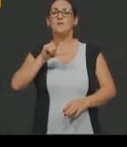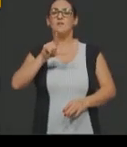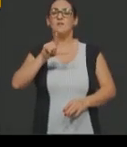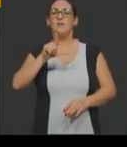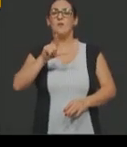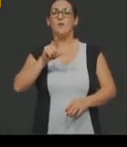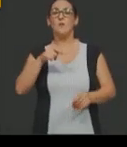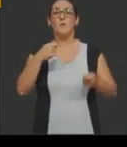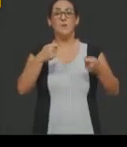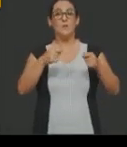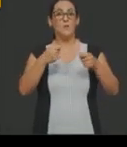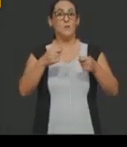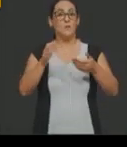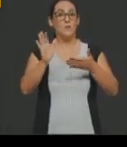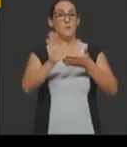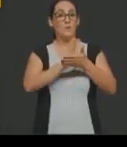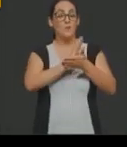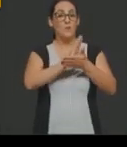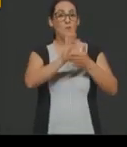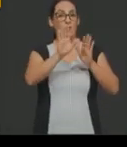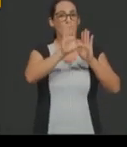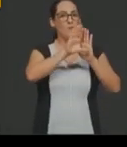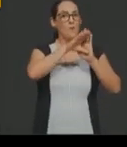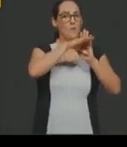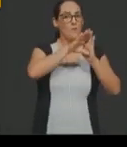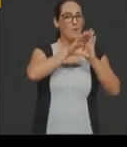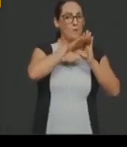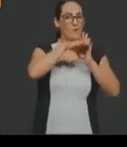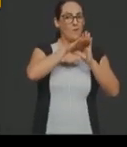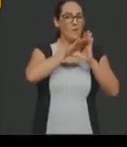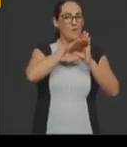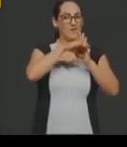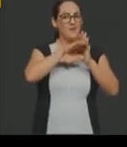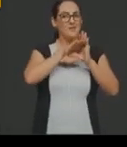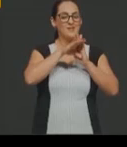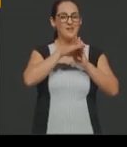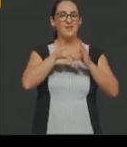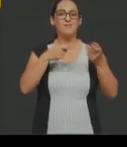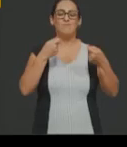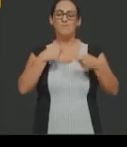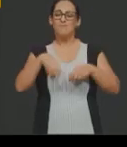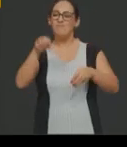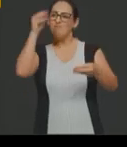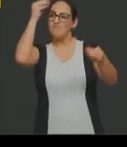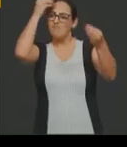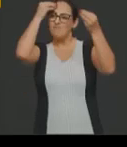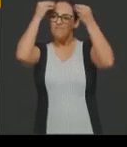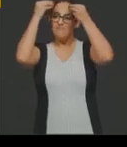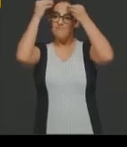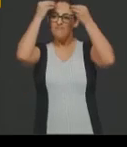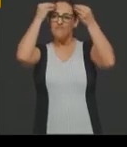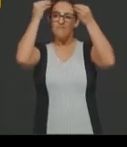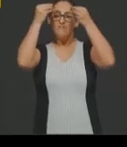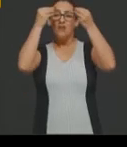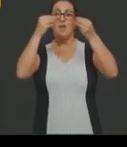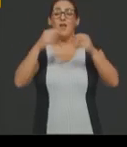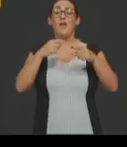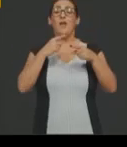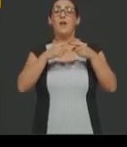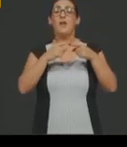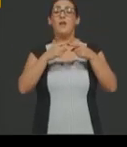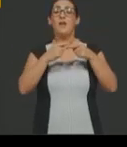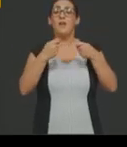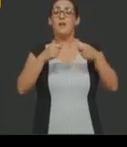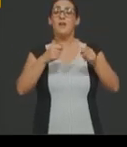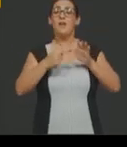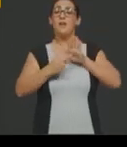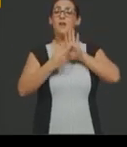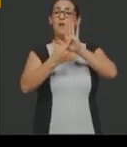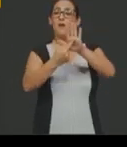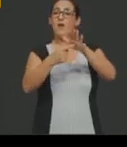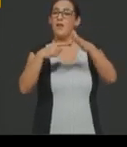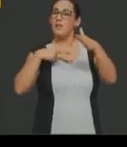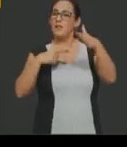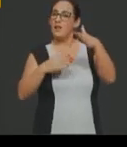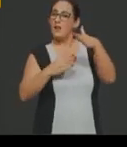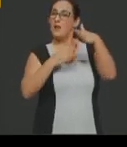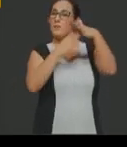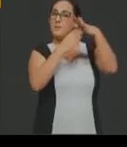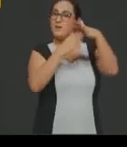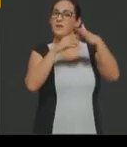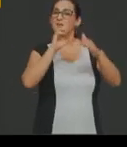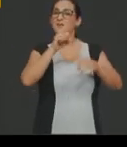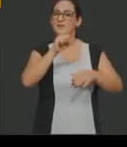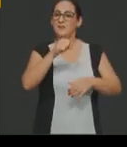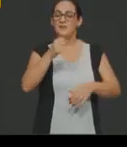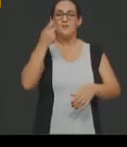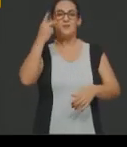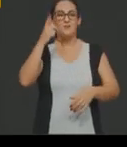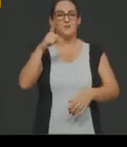tratamos tanto do direito quanto das situações vivenciadas que nos mostram que há limites, né, na aplicação desses direitos. Então, nós